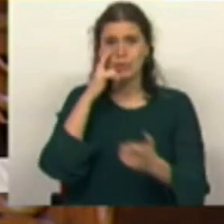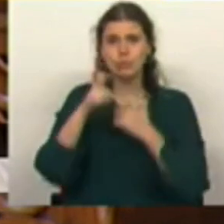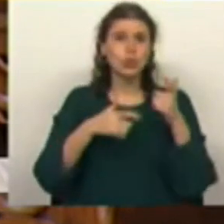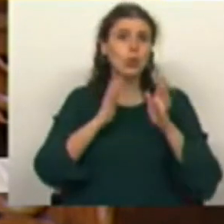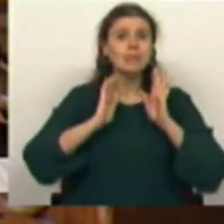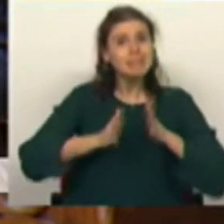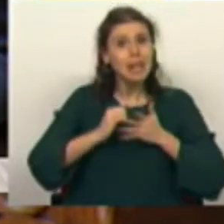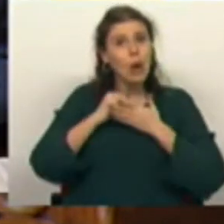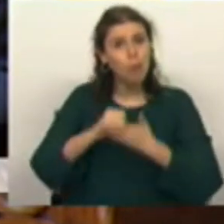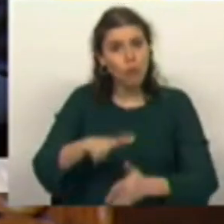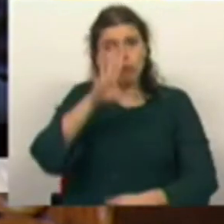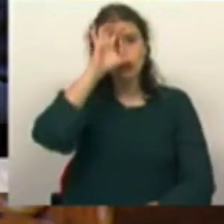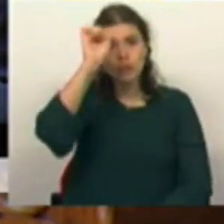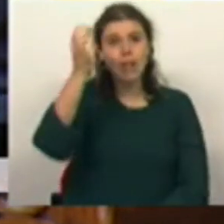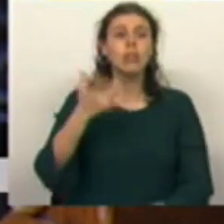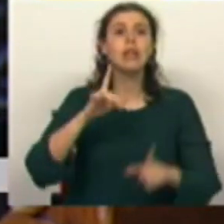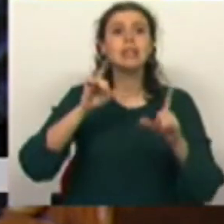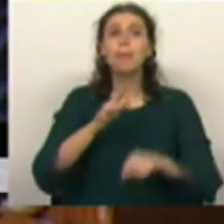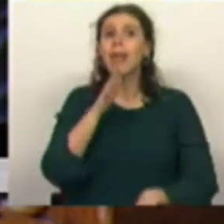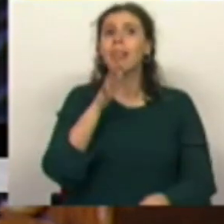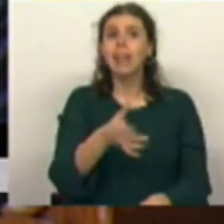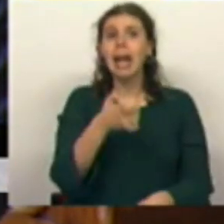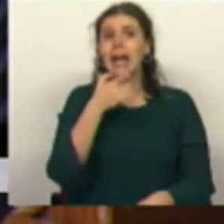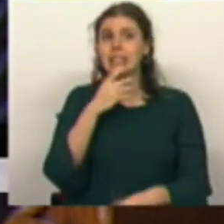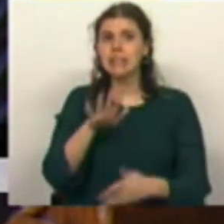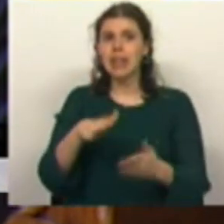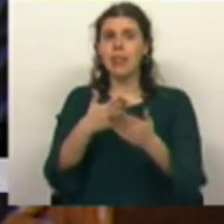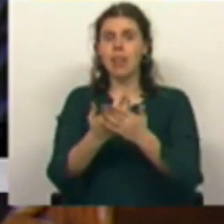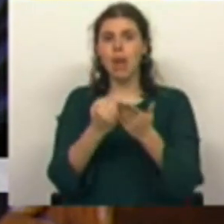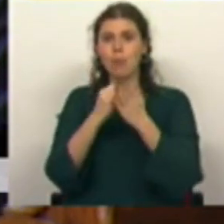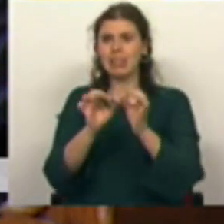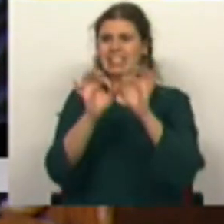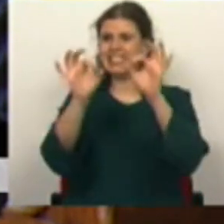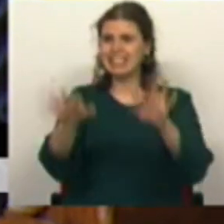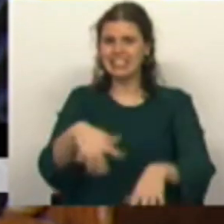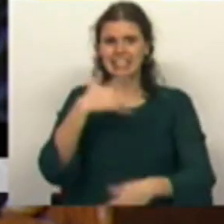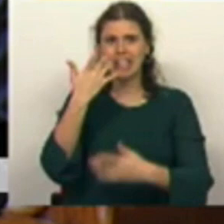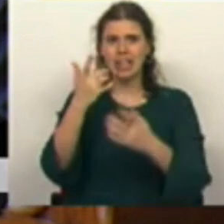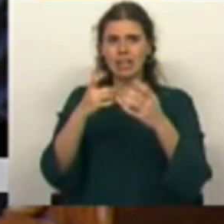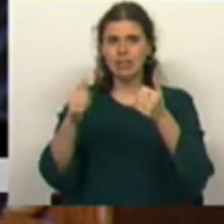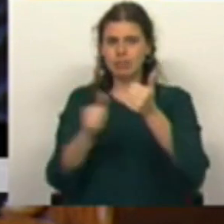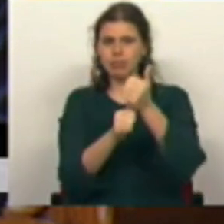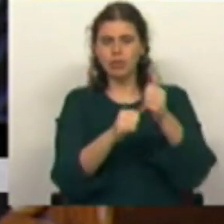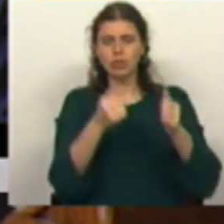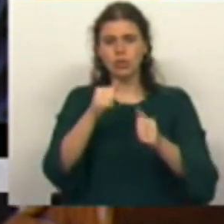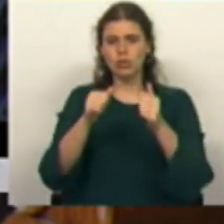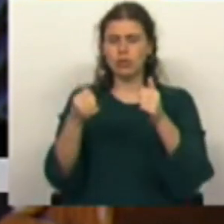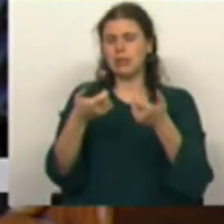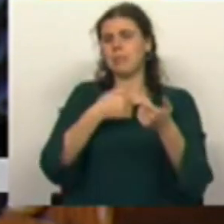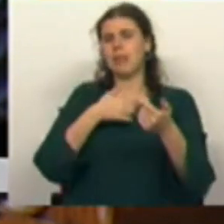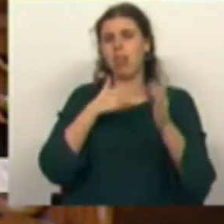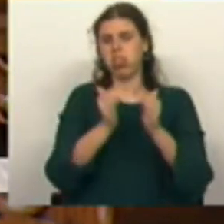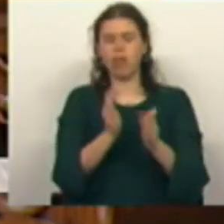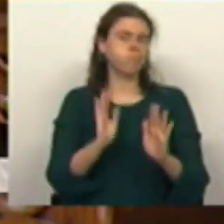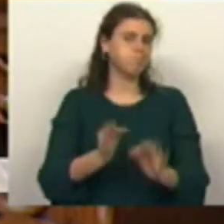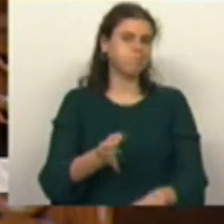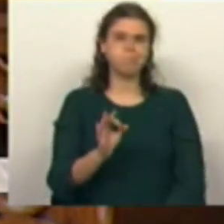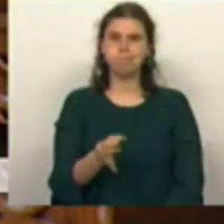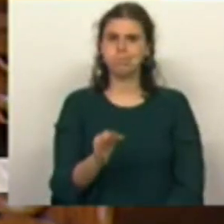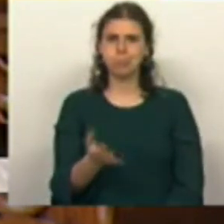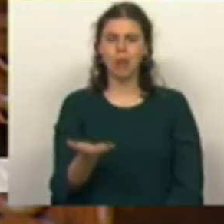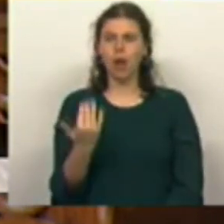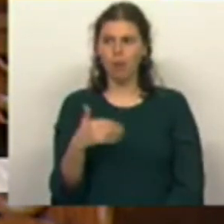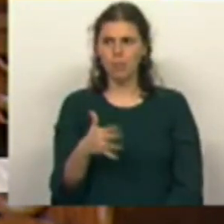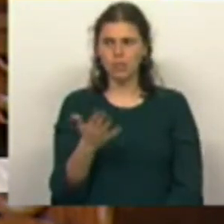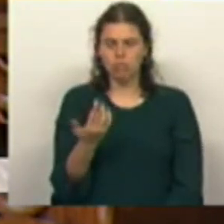que precisam do apoio do Estado. Também digo, se for para darem o mesmo apoio que deram aos sócios das pequenas sociedades, não vale a pena. Agora, merece a